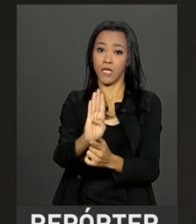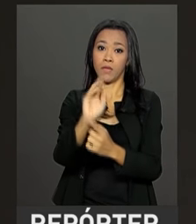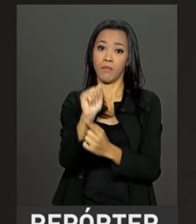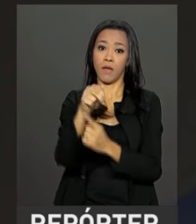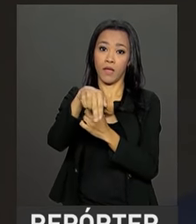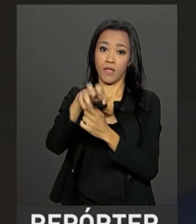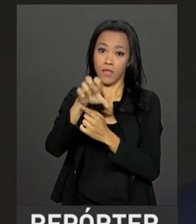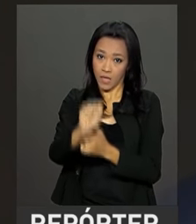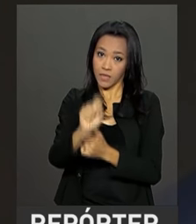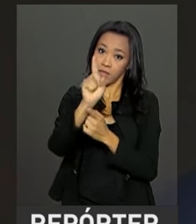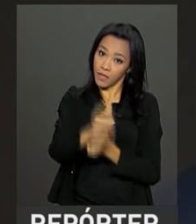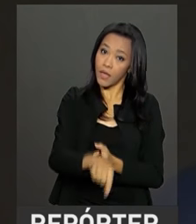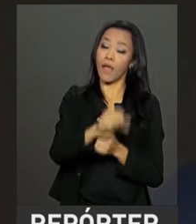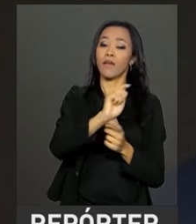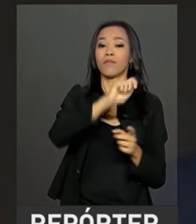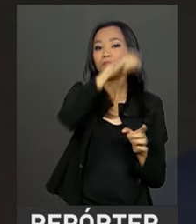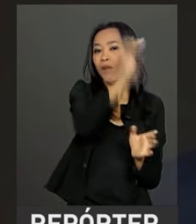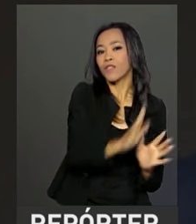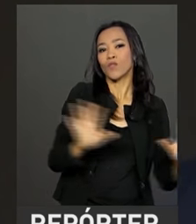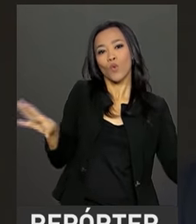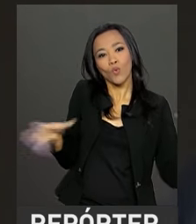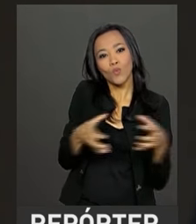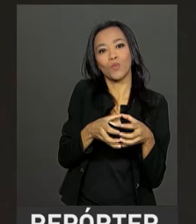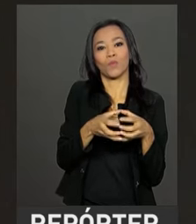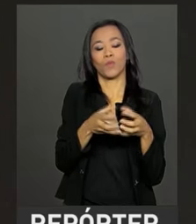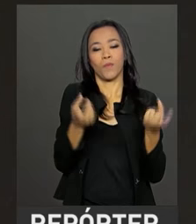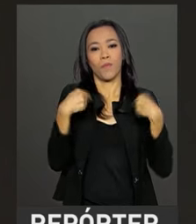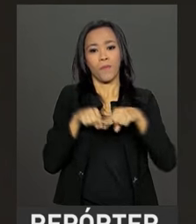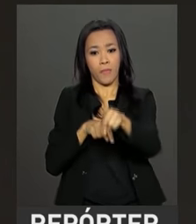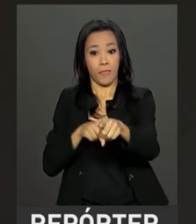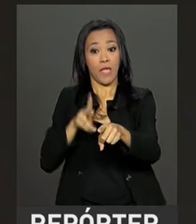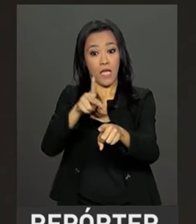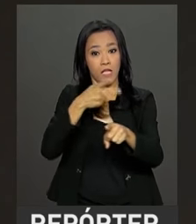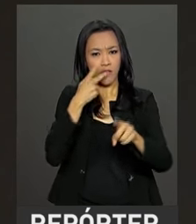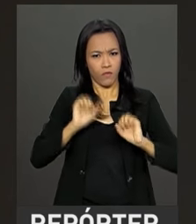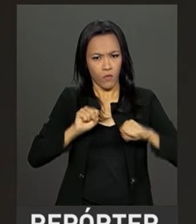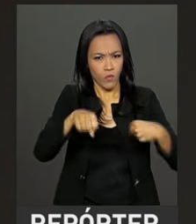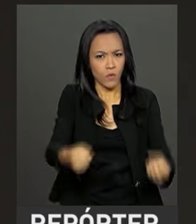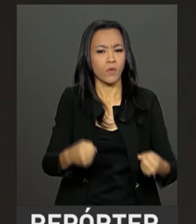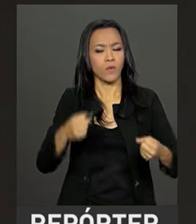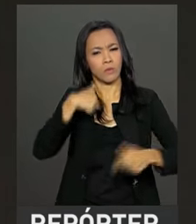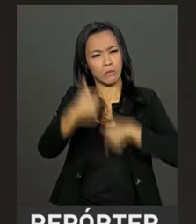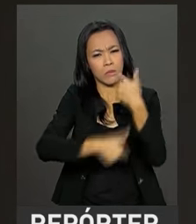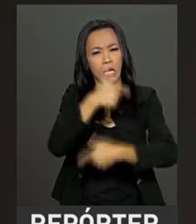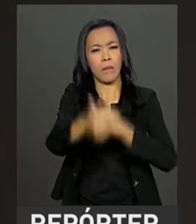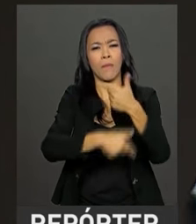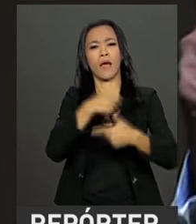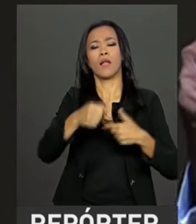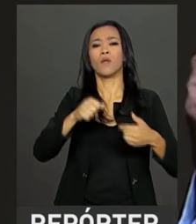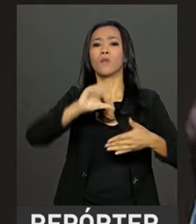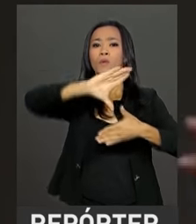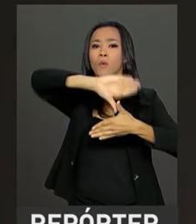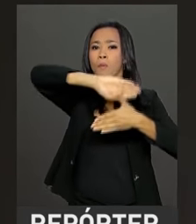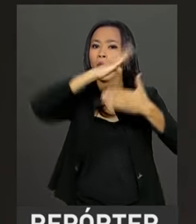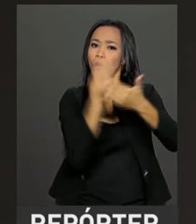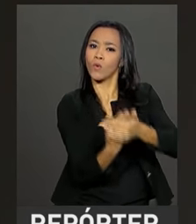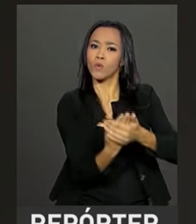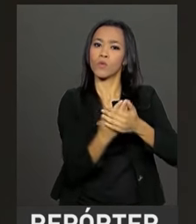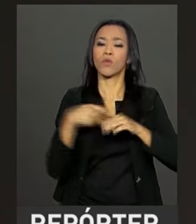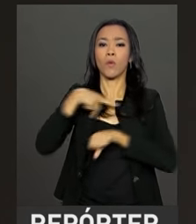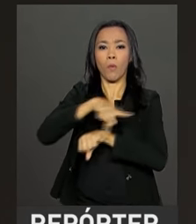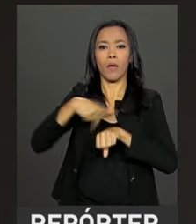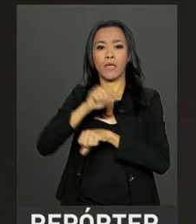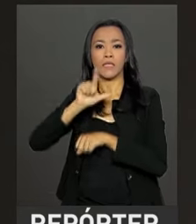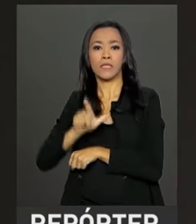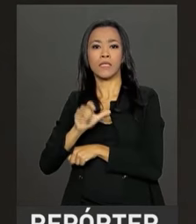brasil michel temer prometeu se esforçar para aumentar os negócios entre o mercosul eo líbano e me esforçar e muitíssimo agora